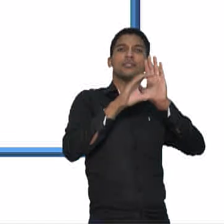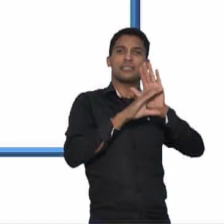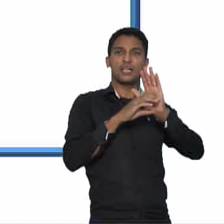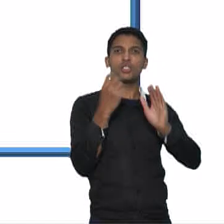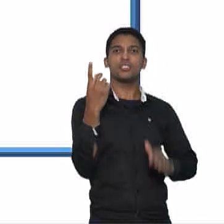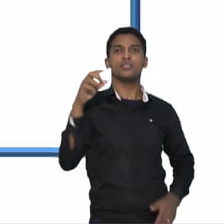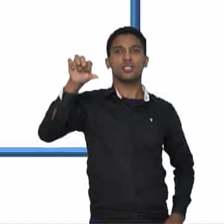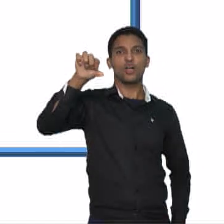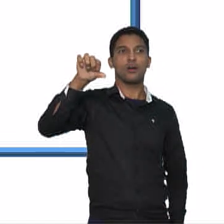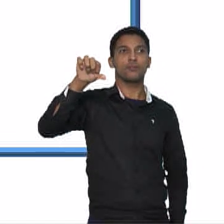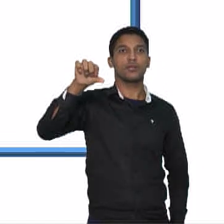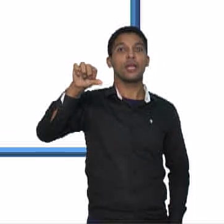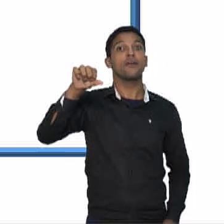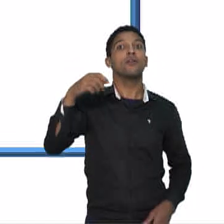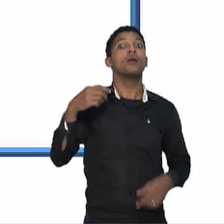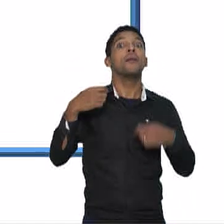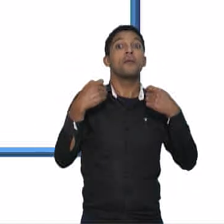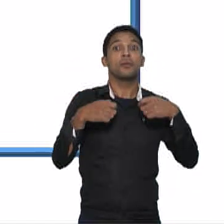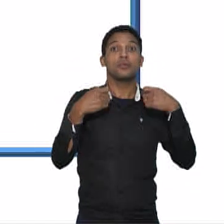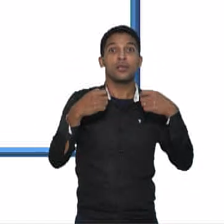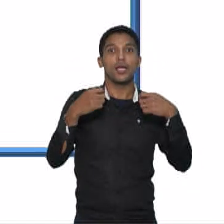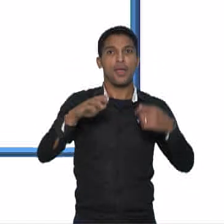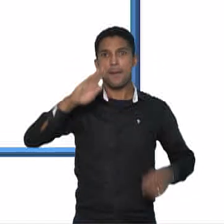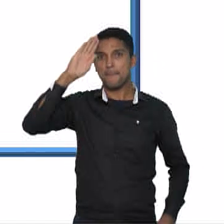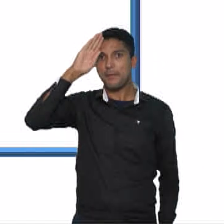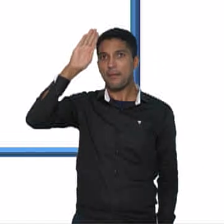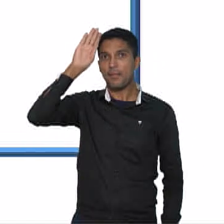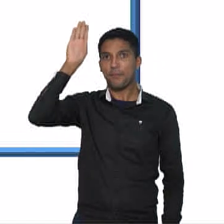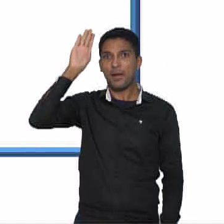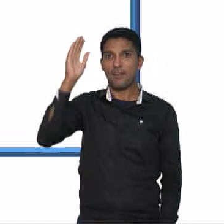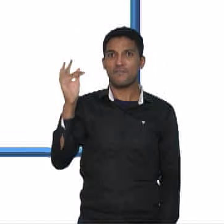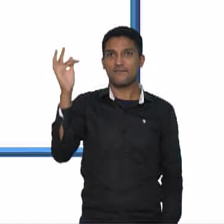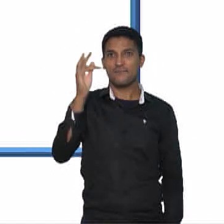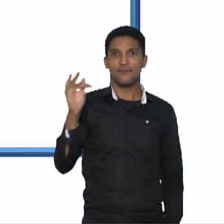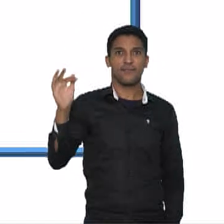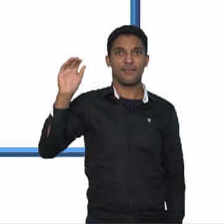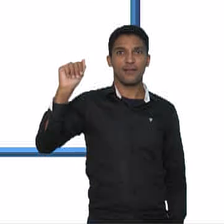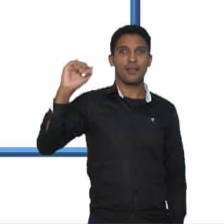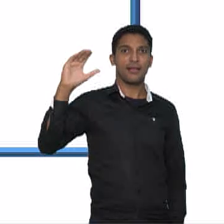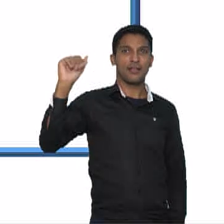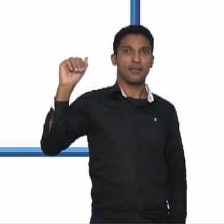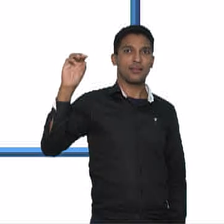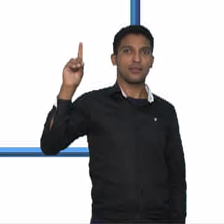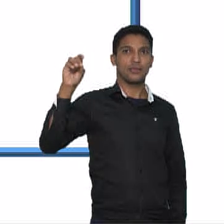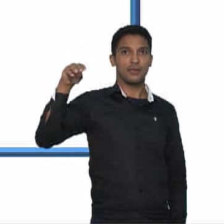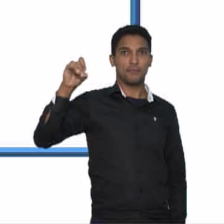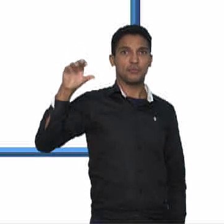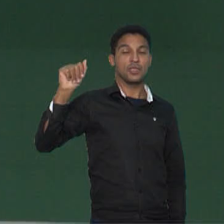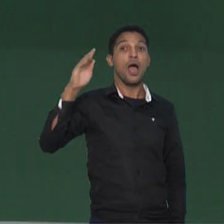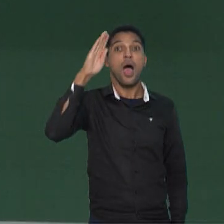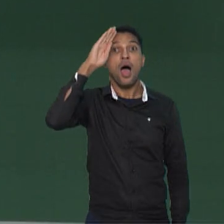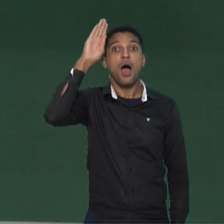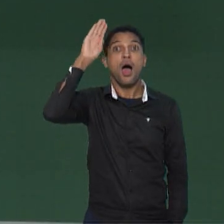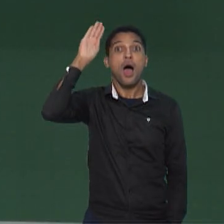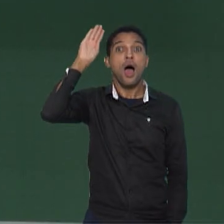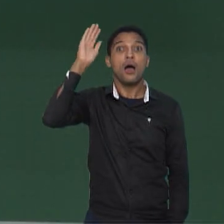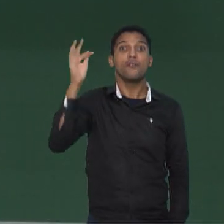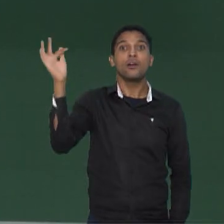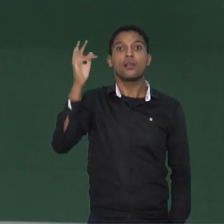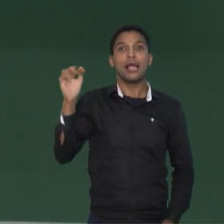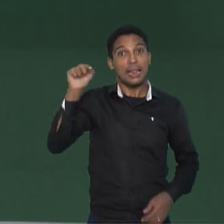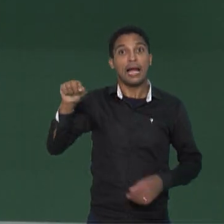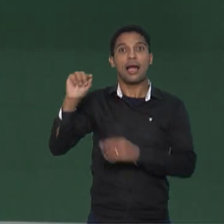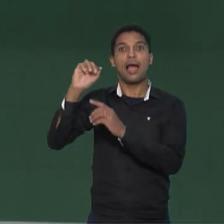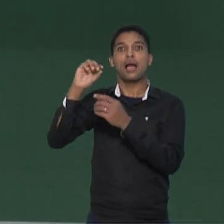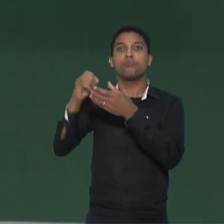necessário estudar em academias, e isso acabava com a liberdade artística. Então, tinha que trabalhar em cima daquela